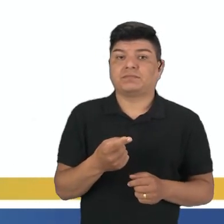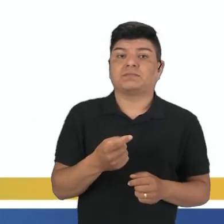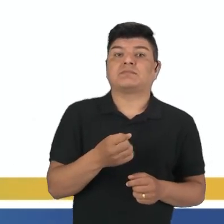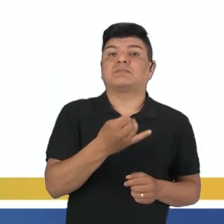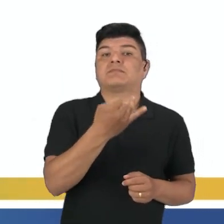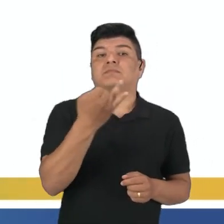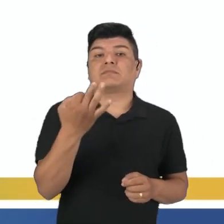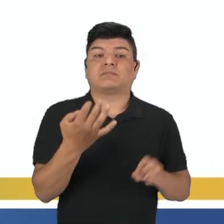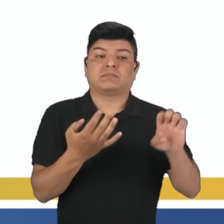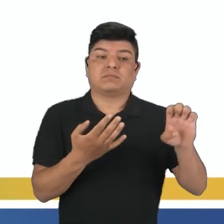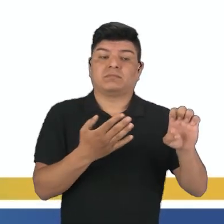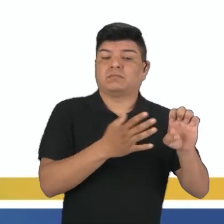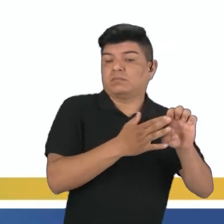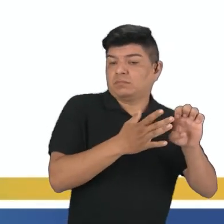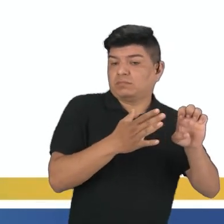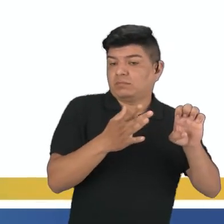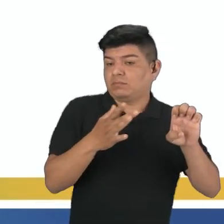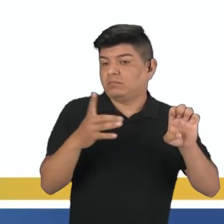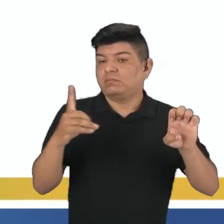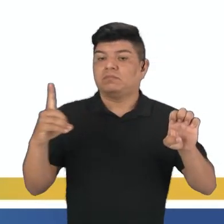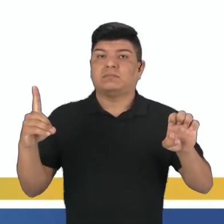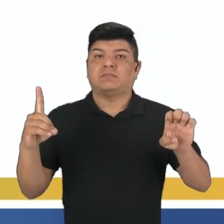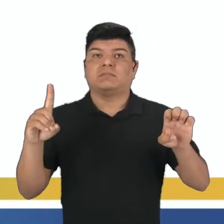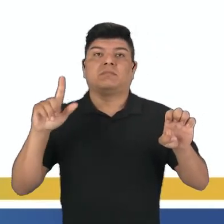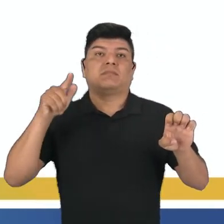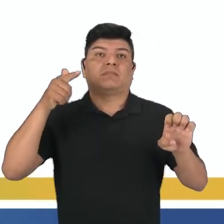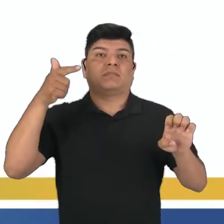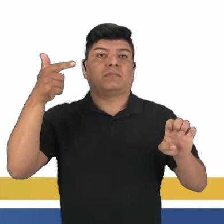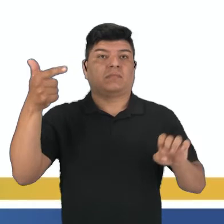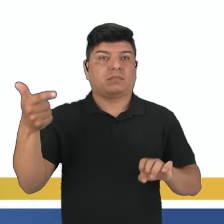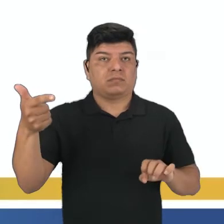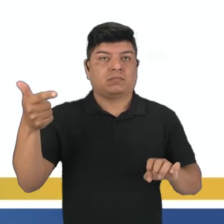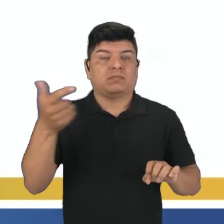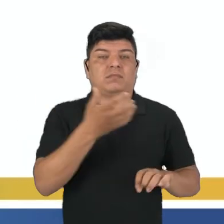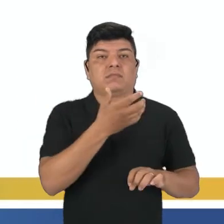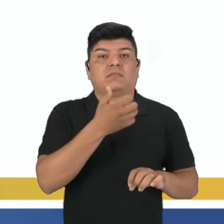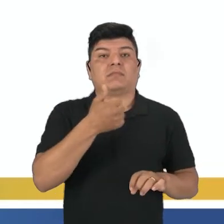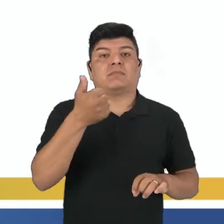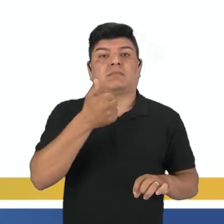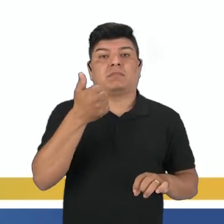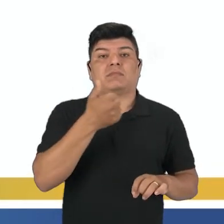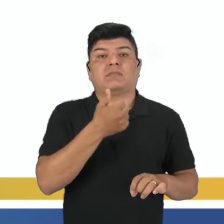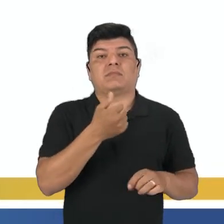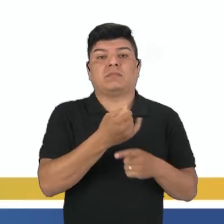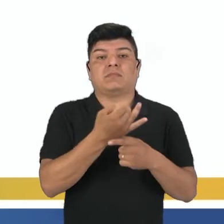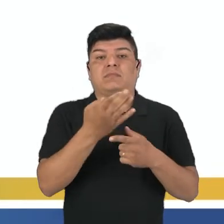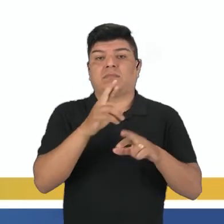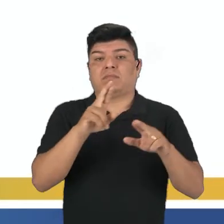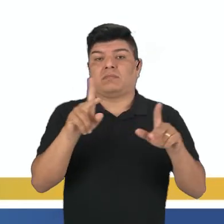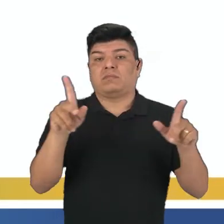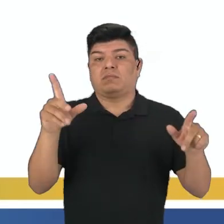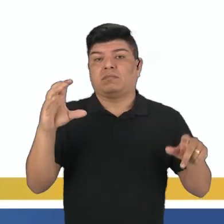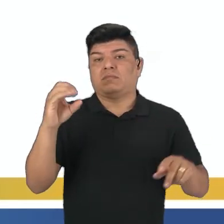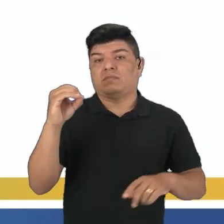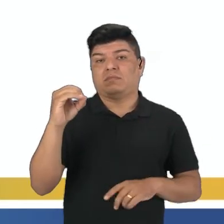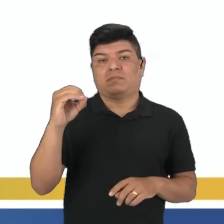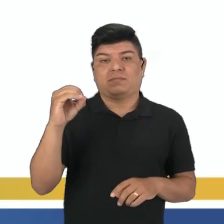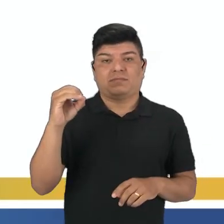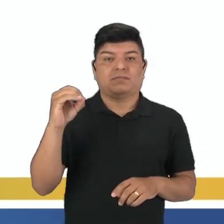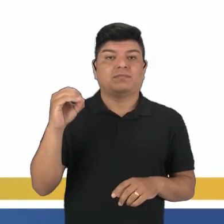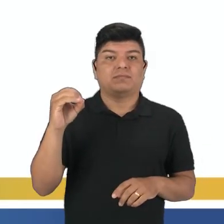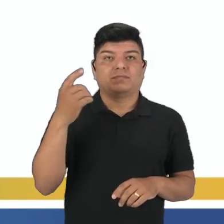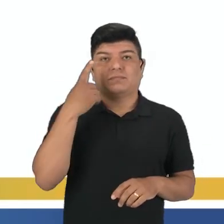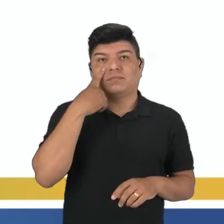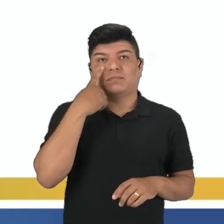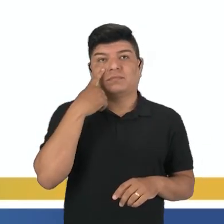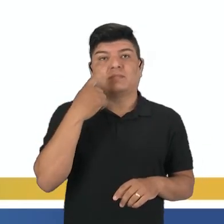andar da esquerda para a direita até depois do primeiro algarismo diferente de zero. Então você